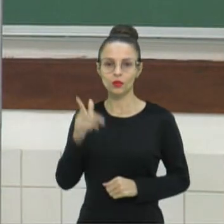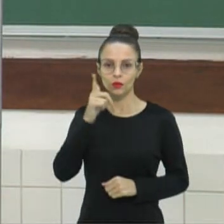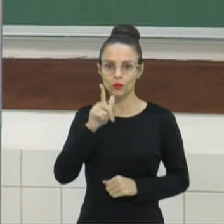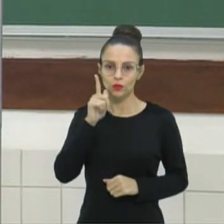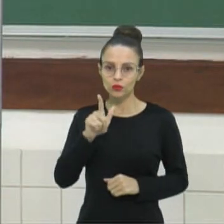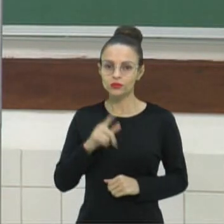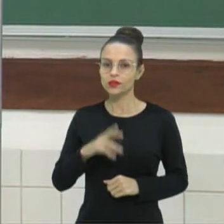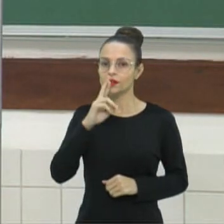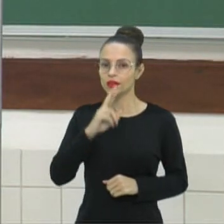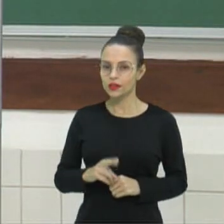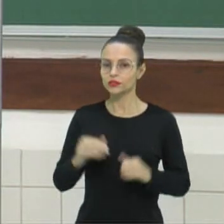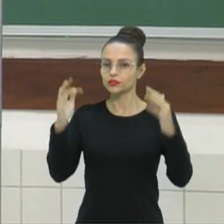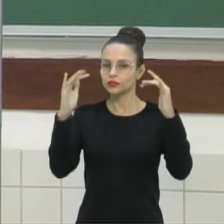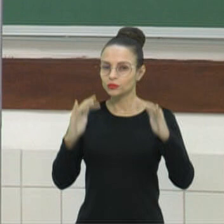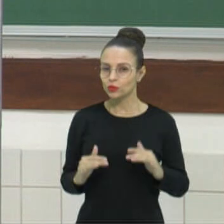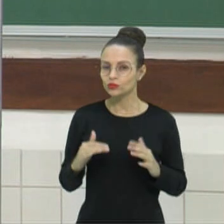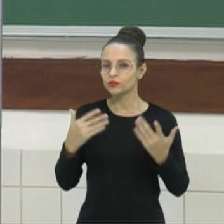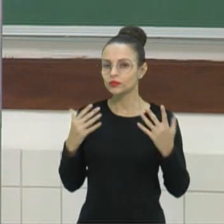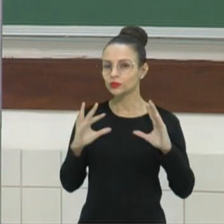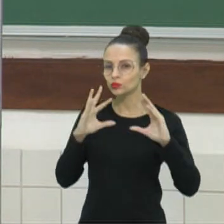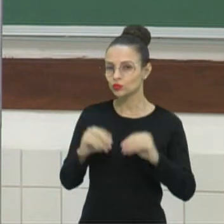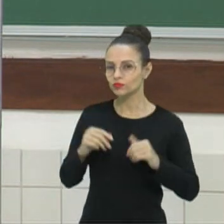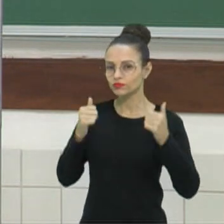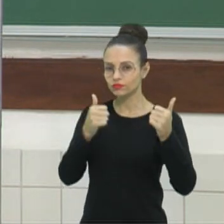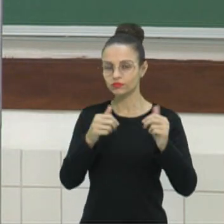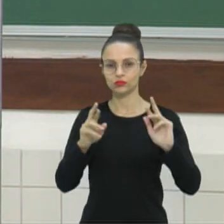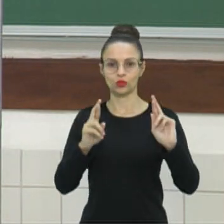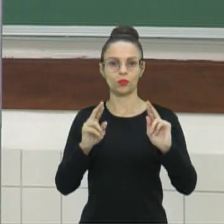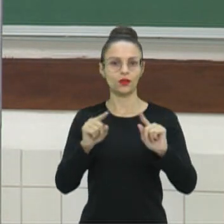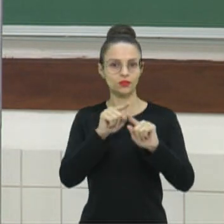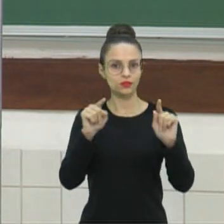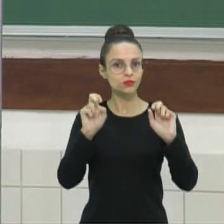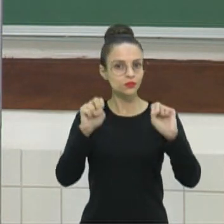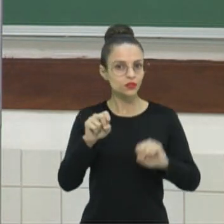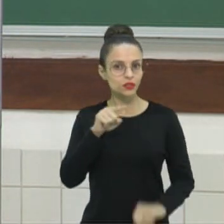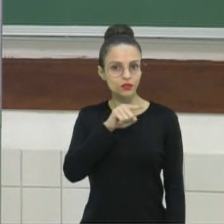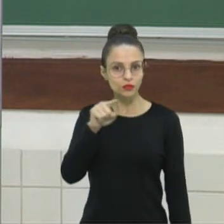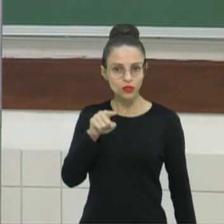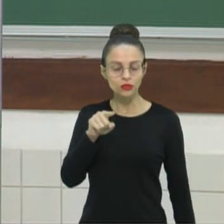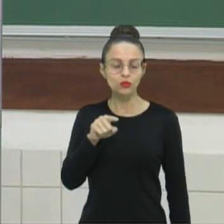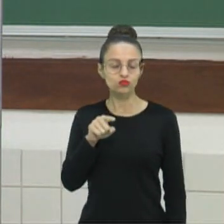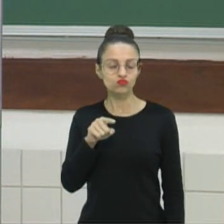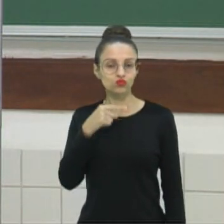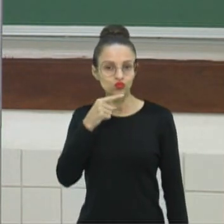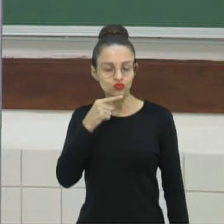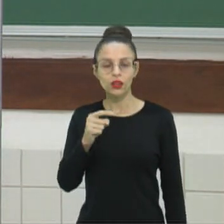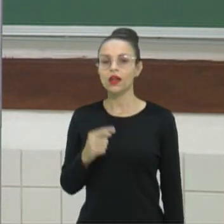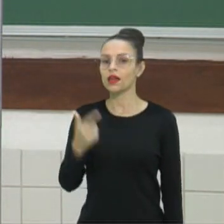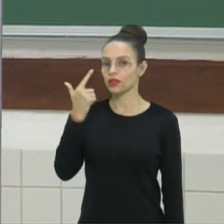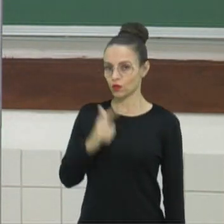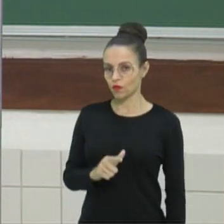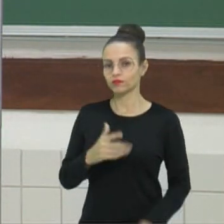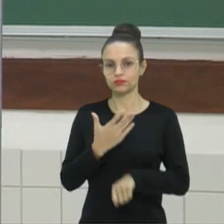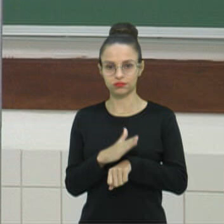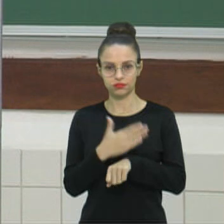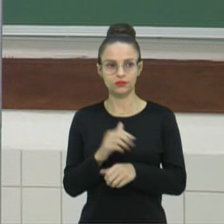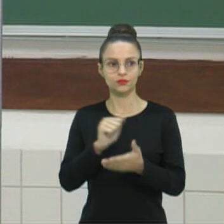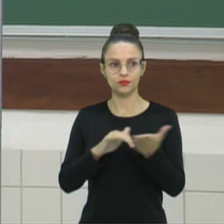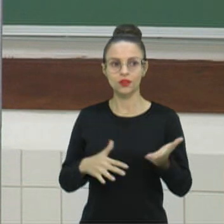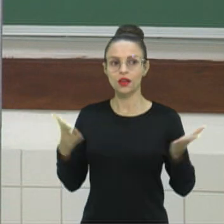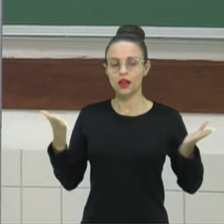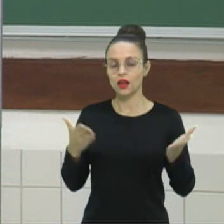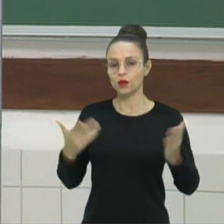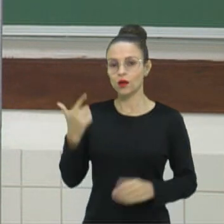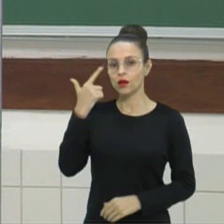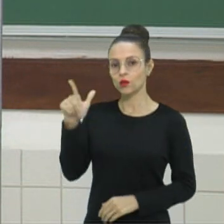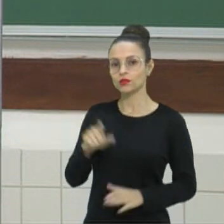Conseguiram resolver aqui essa questão? Espero que sim. Qualquer coisa, refaça. Beleza? E agora nós vamos para uma outra